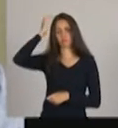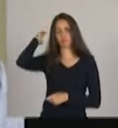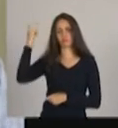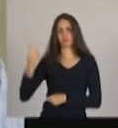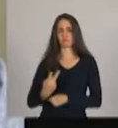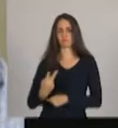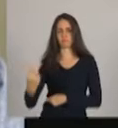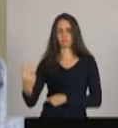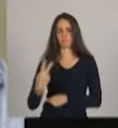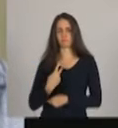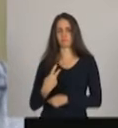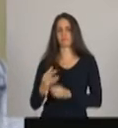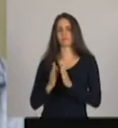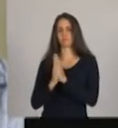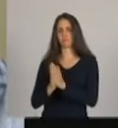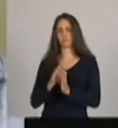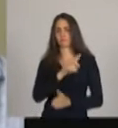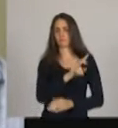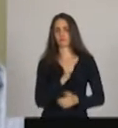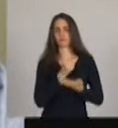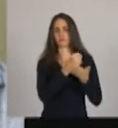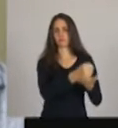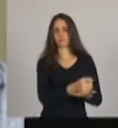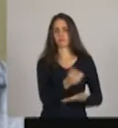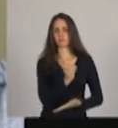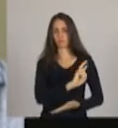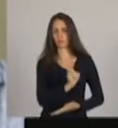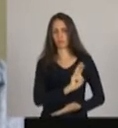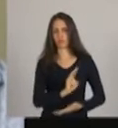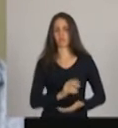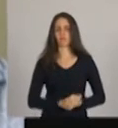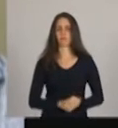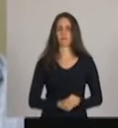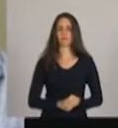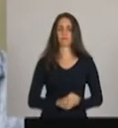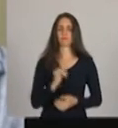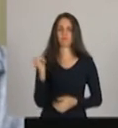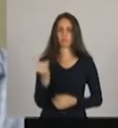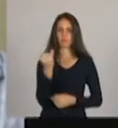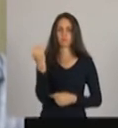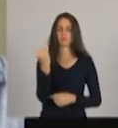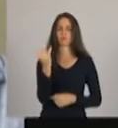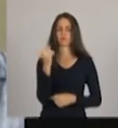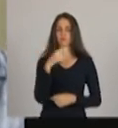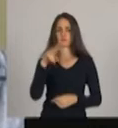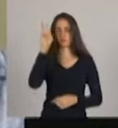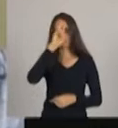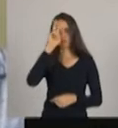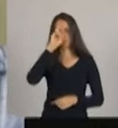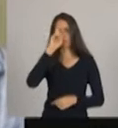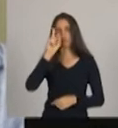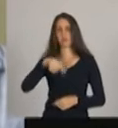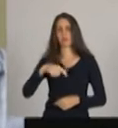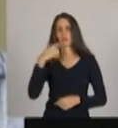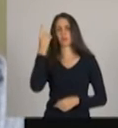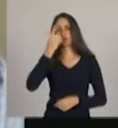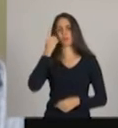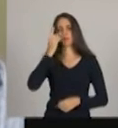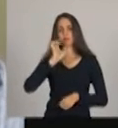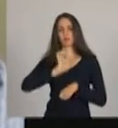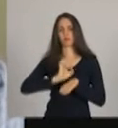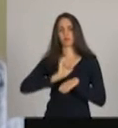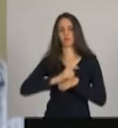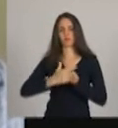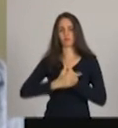seu trabalho, em prol do município de Vila Velha. É importante frisar o papel do deputado